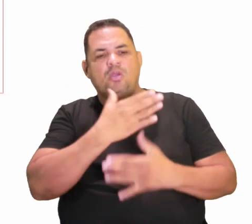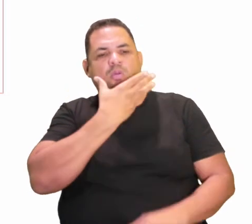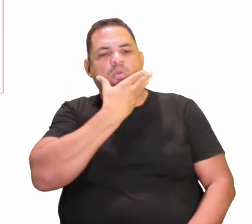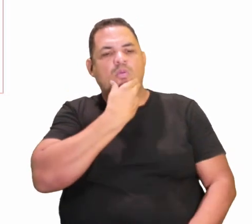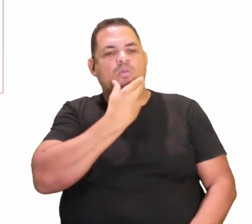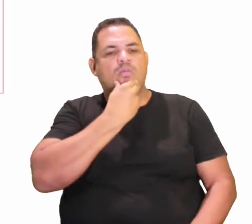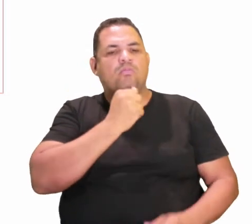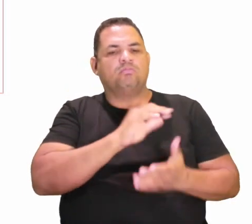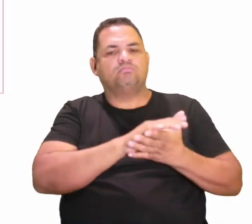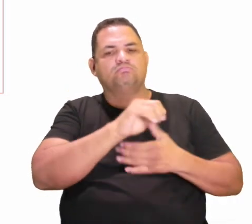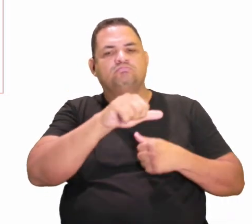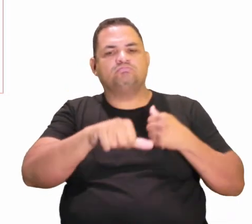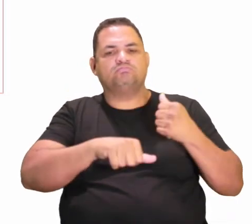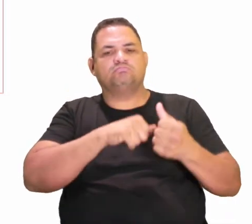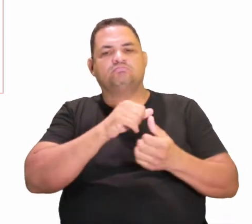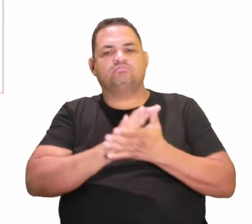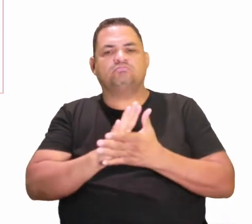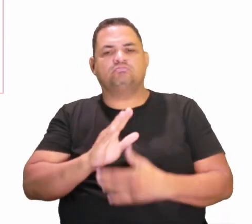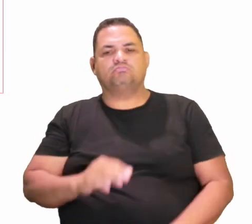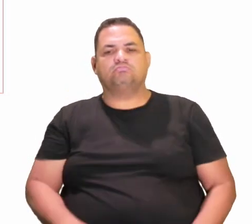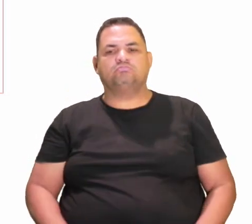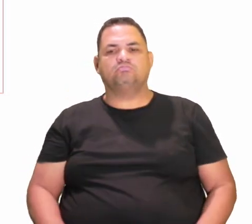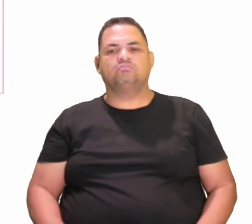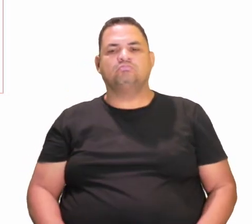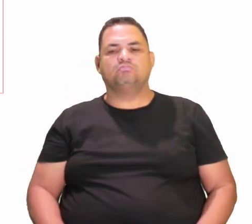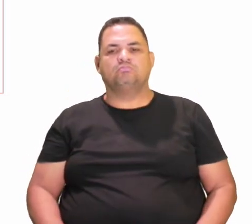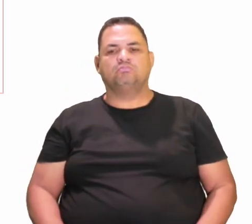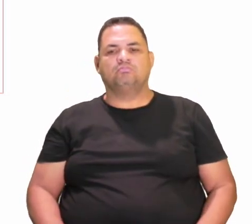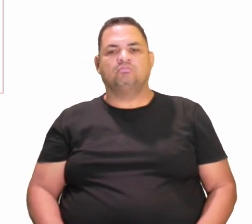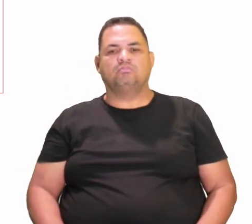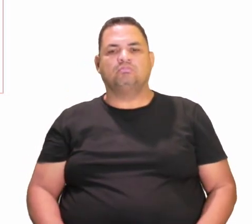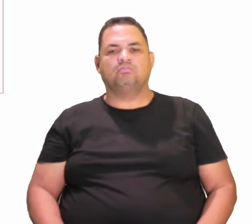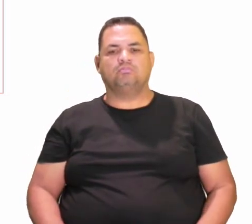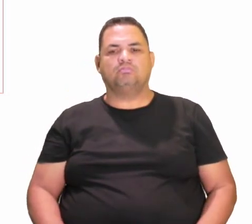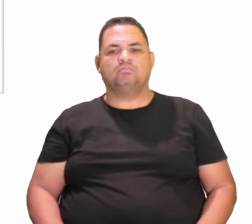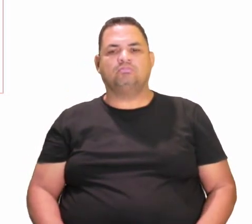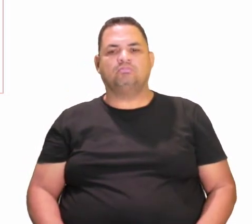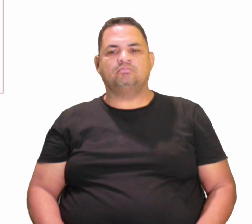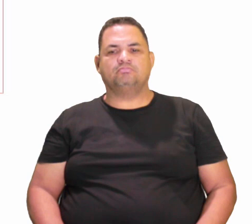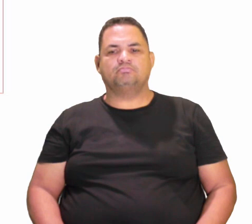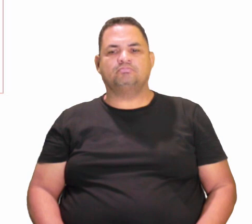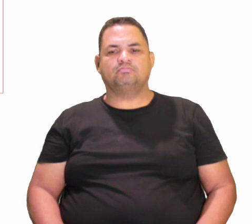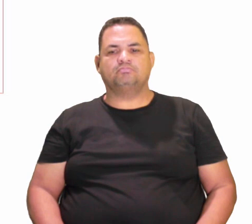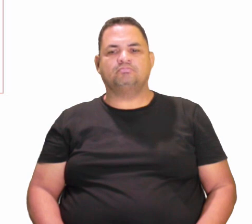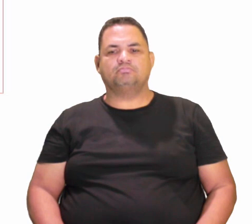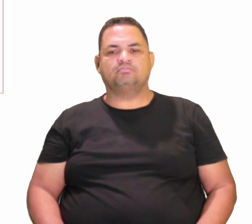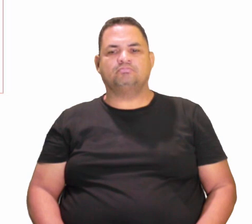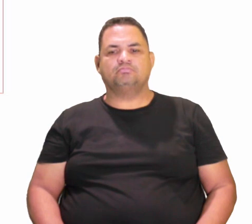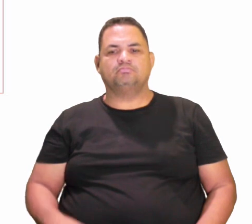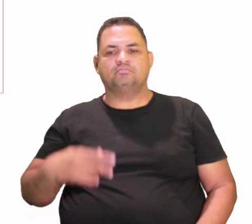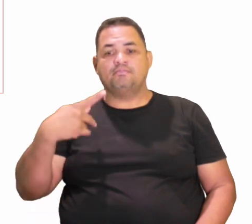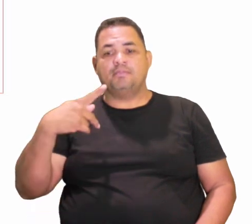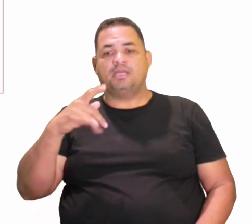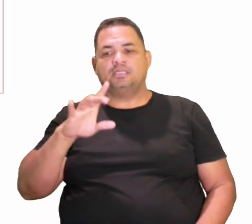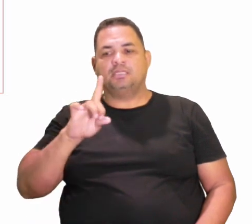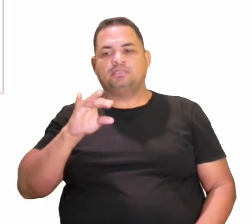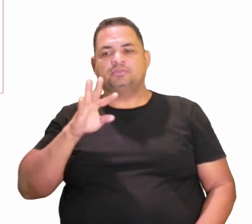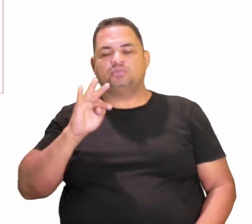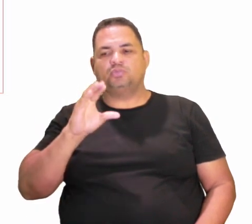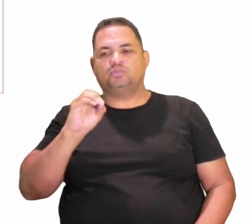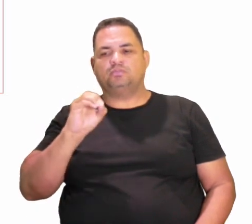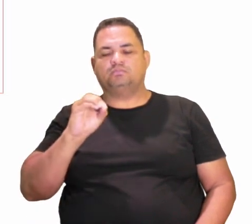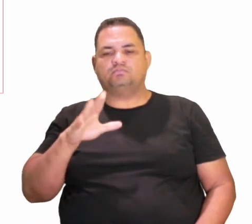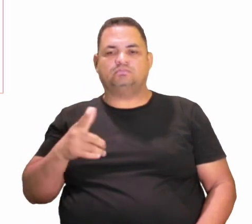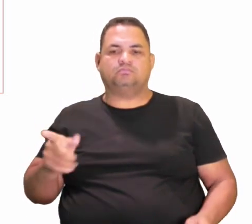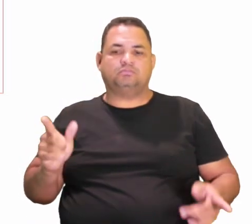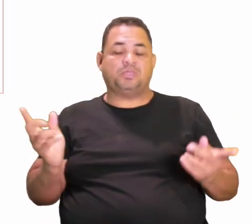homem, ele se torna o seu stepfather ou stepdaddy, que é o seu o quê? O seu padrasto, né?